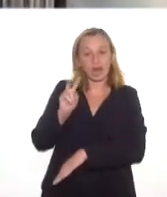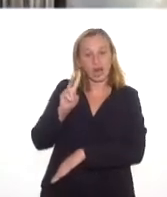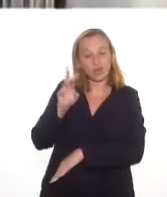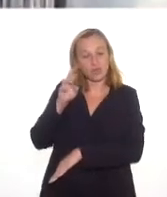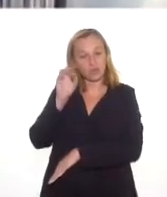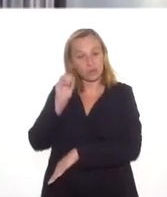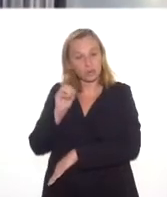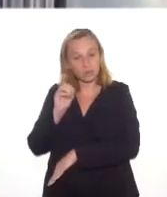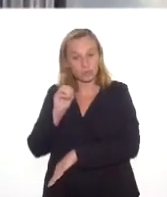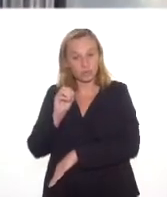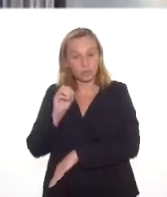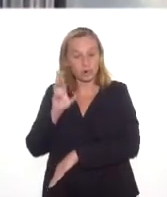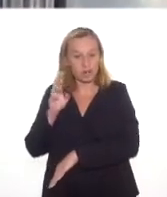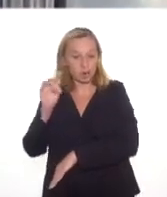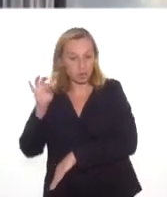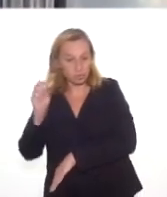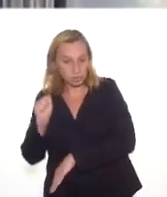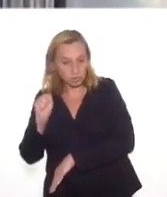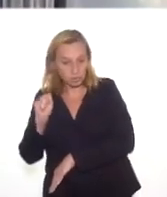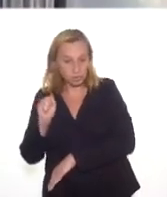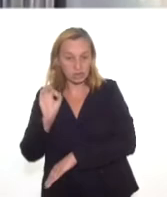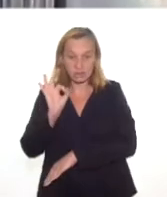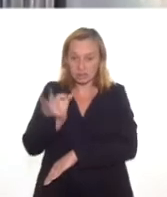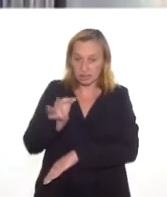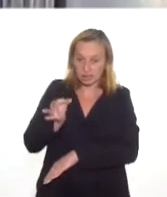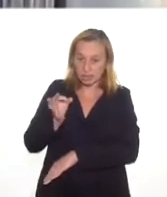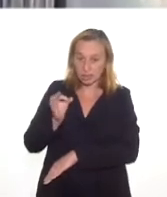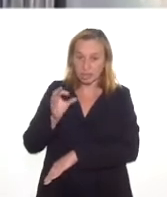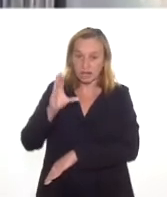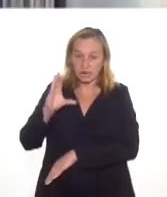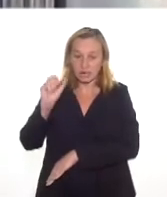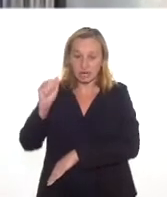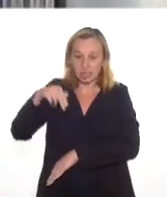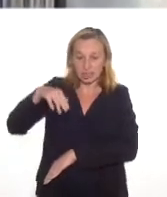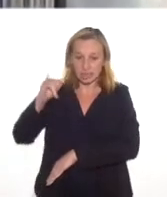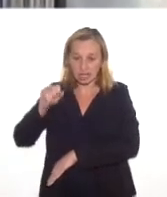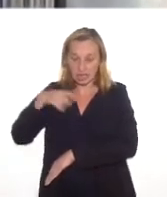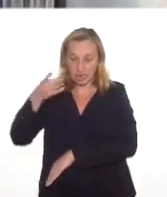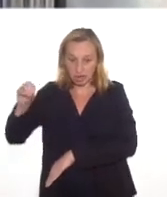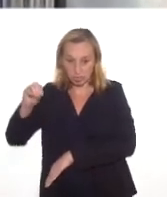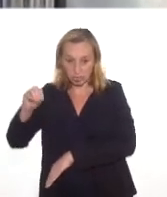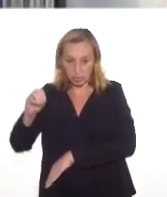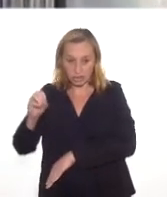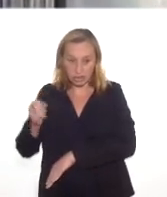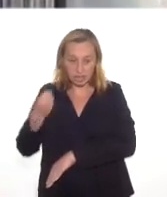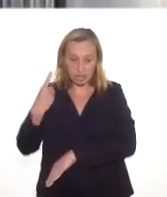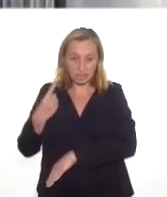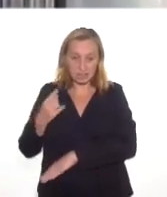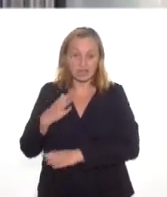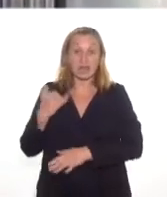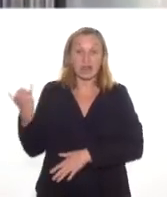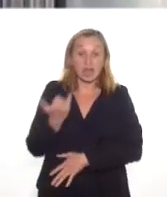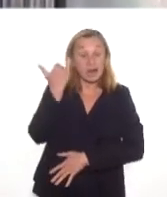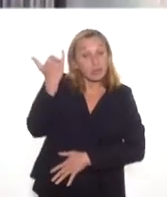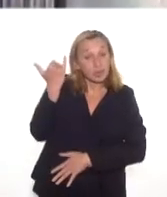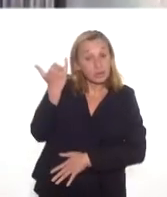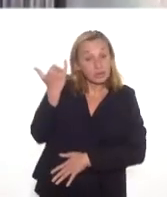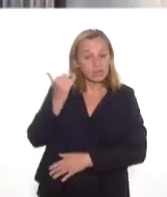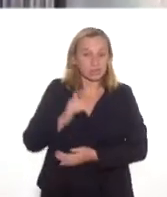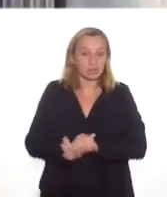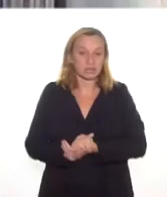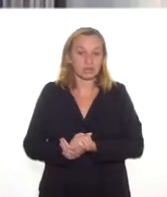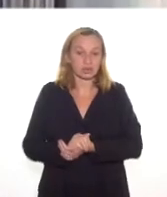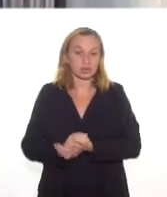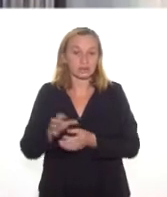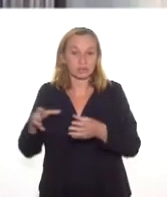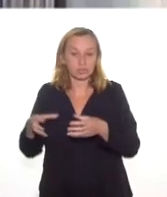rua que dá exatamente no Canecão, ex-Canecão, né? A importância do equipamento cultural